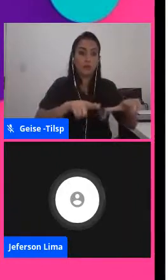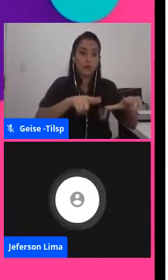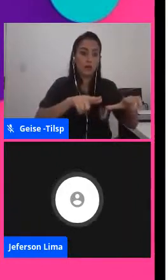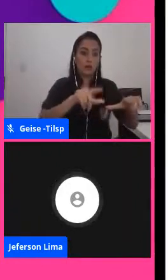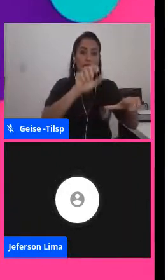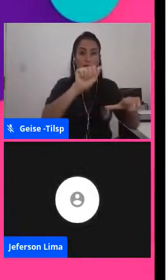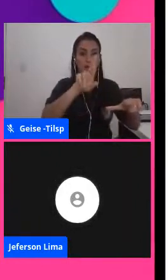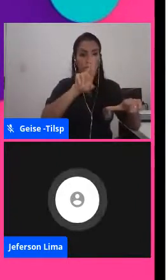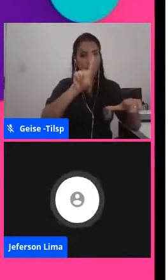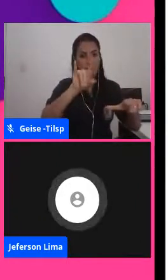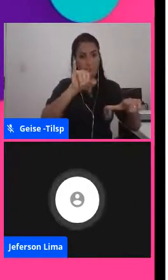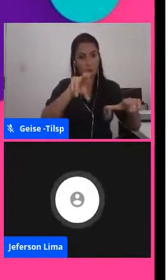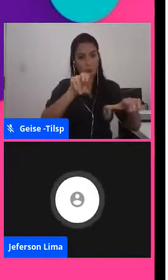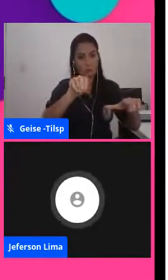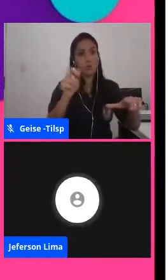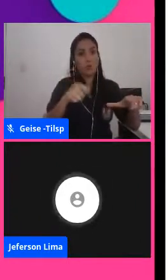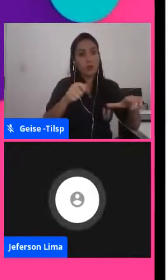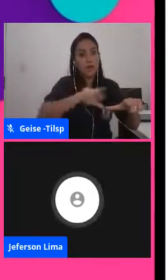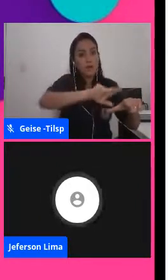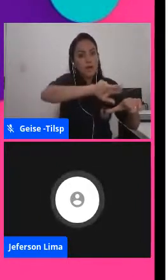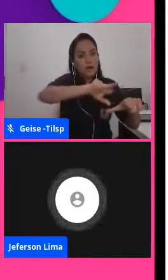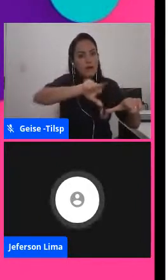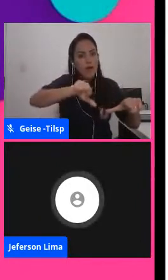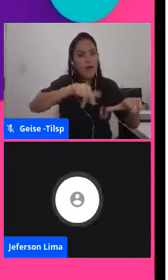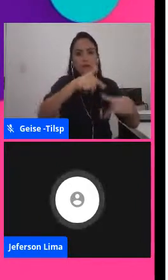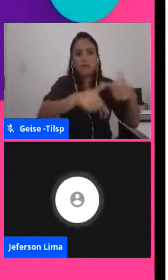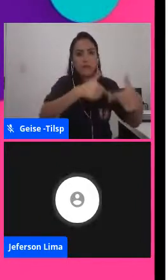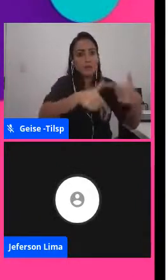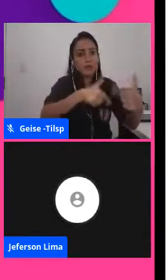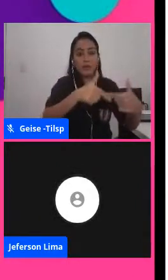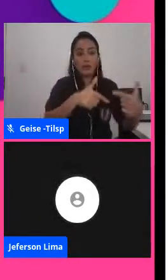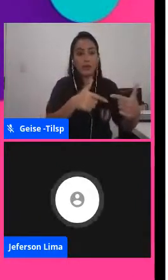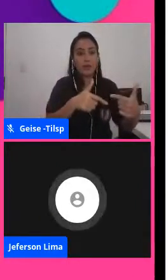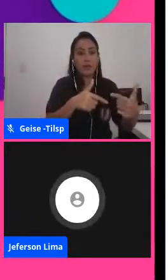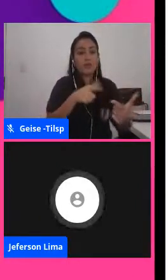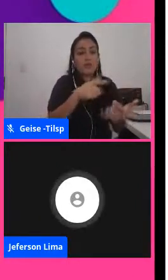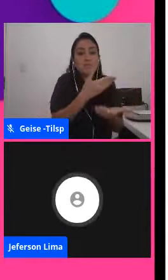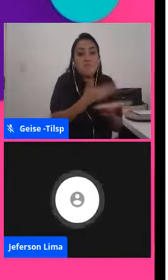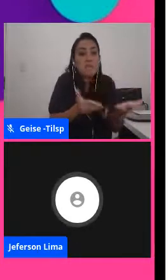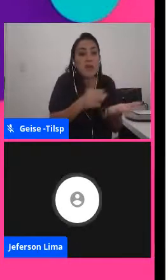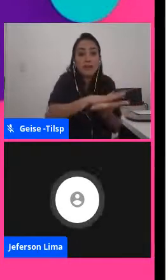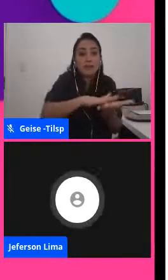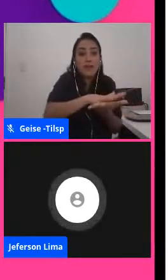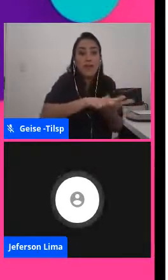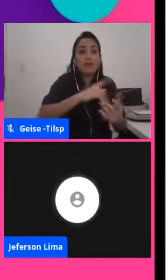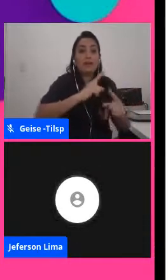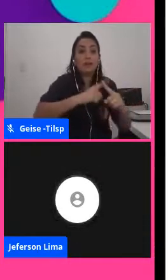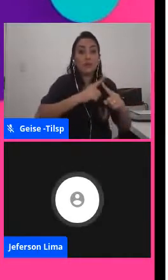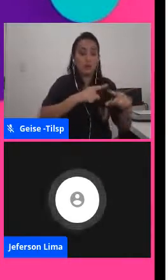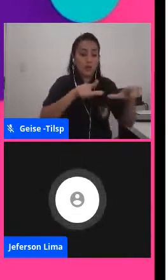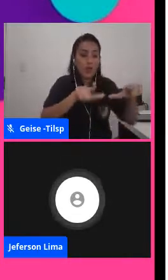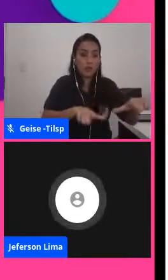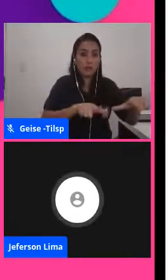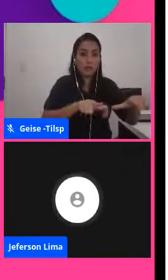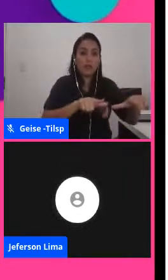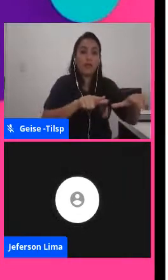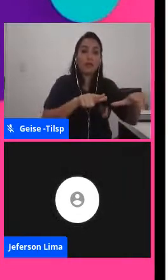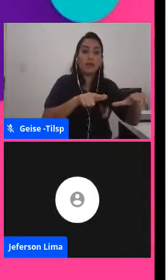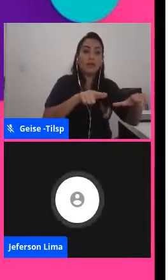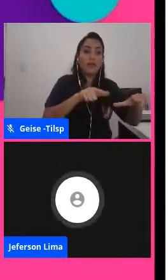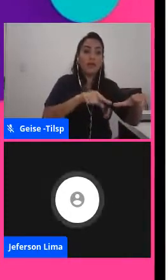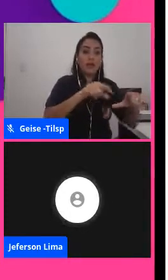tem nenhuma perca expressiva aí, já que a linguagem de programação lá embaixo, né, o Arduino é só uma interface, ainda é